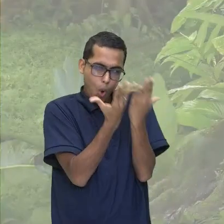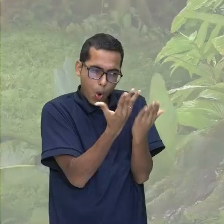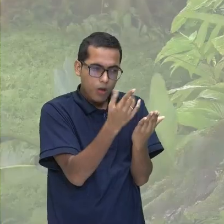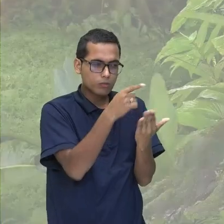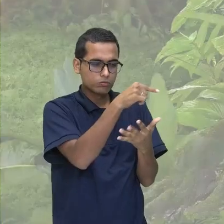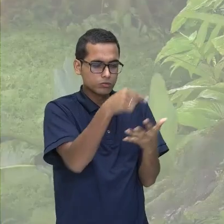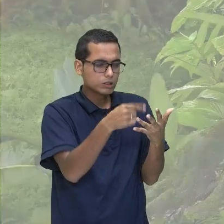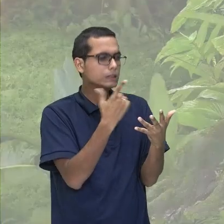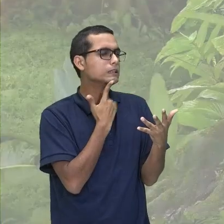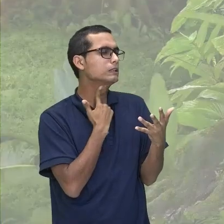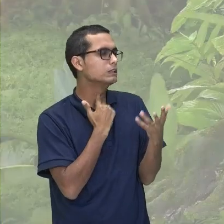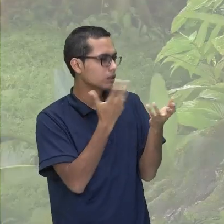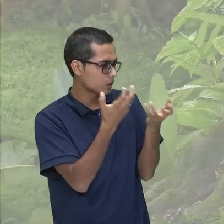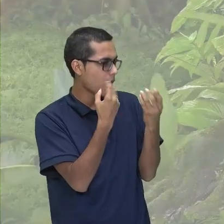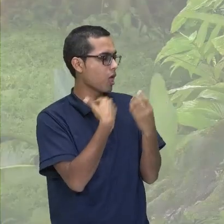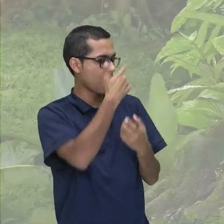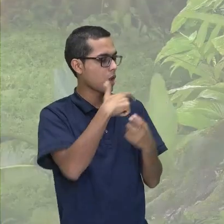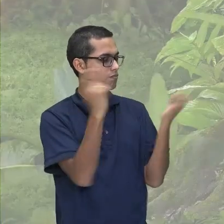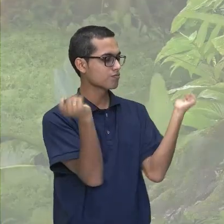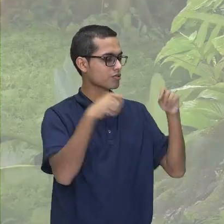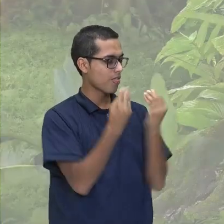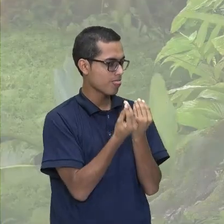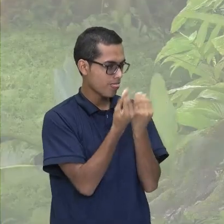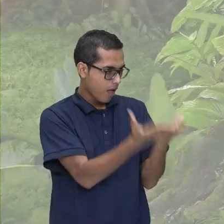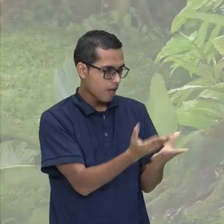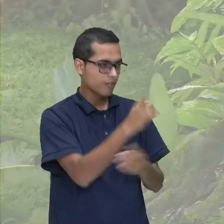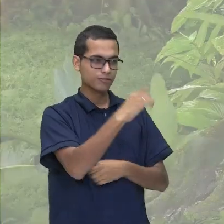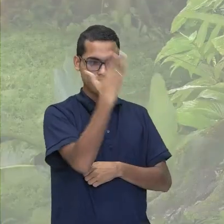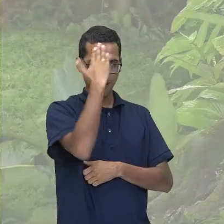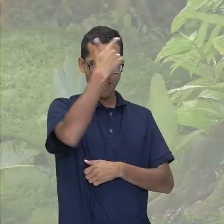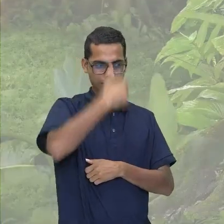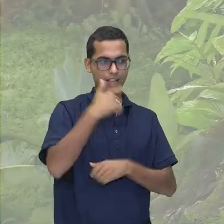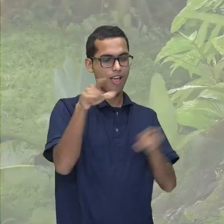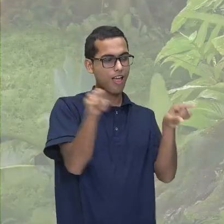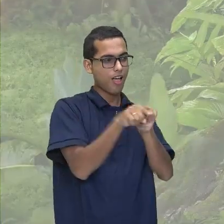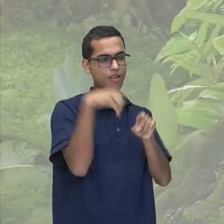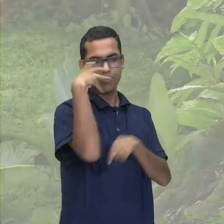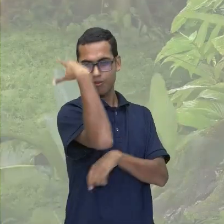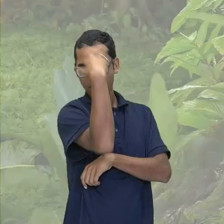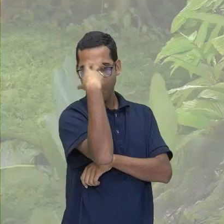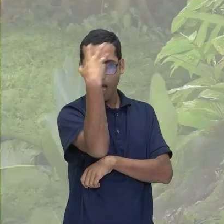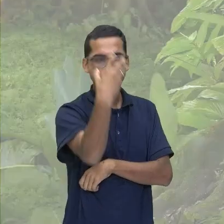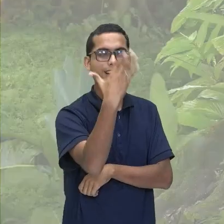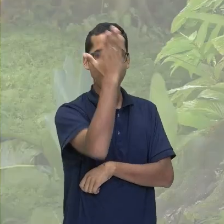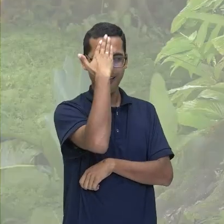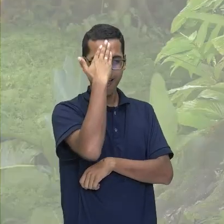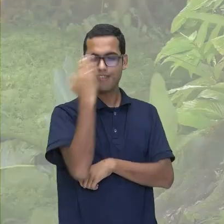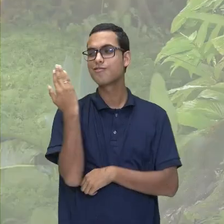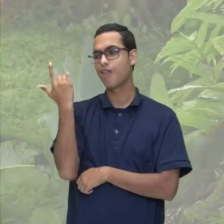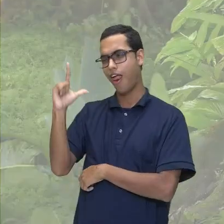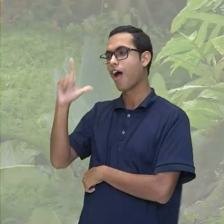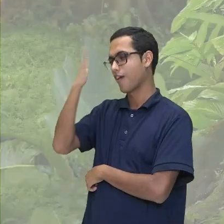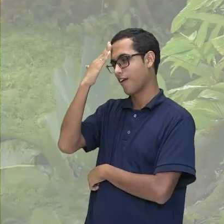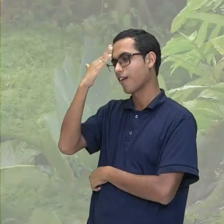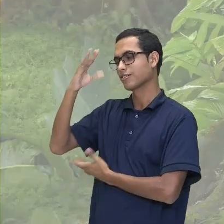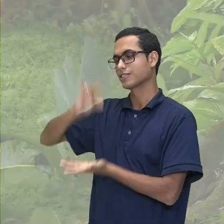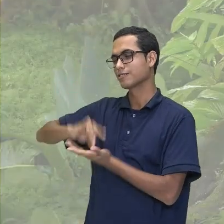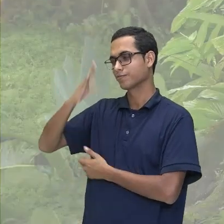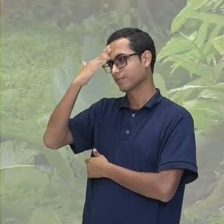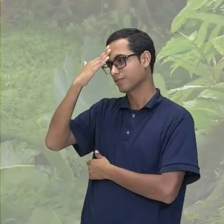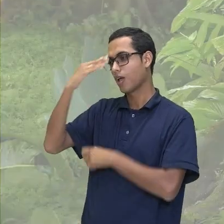você quiser. Você sabe que eu sou encantada. Claro. Sabe? Claro. É por isso